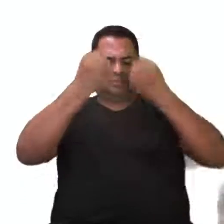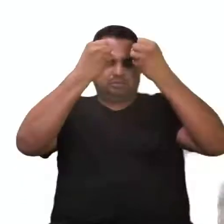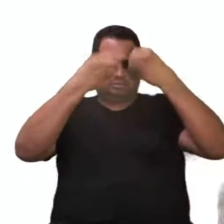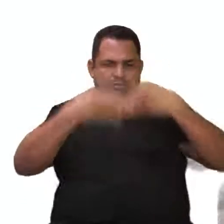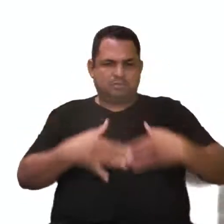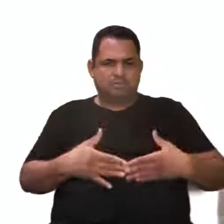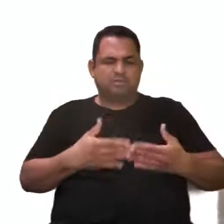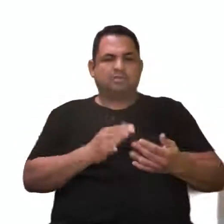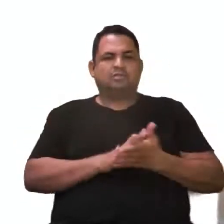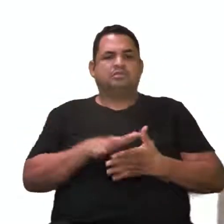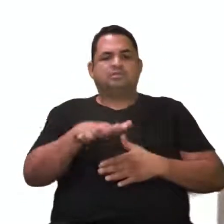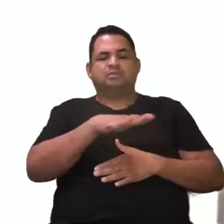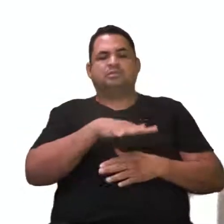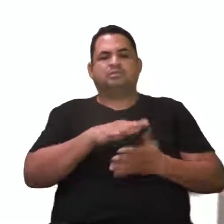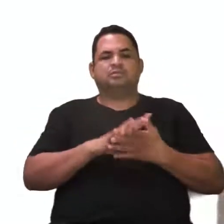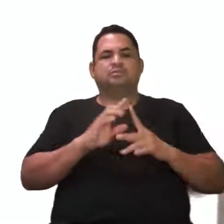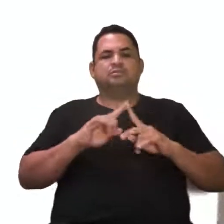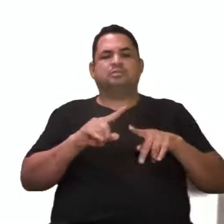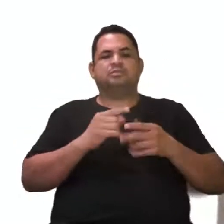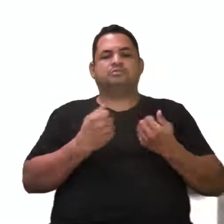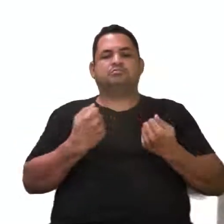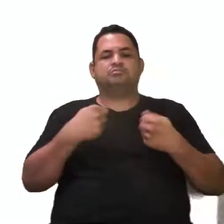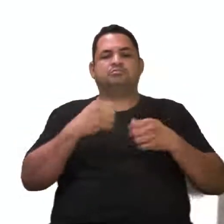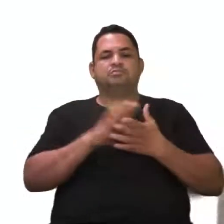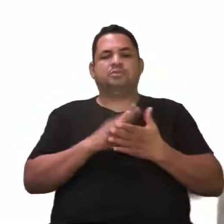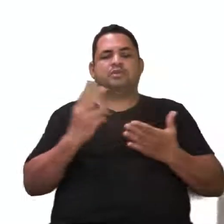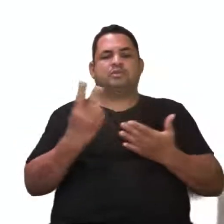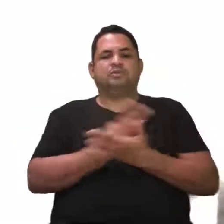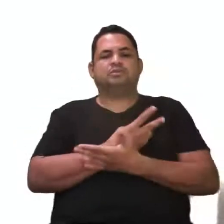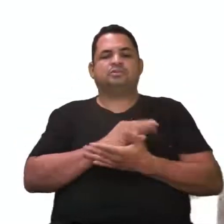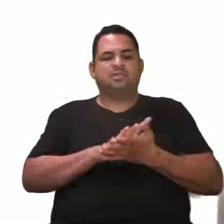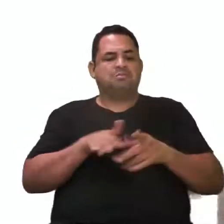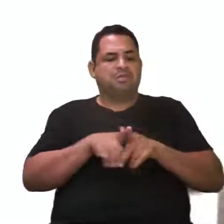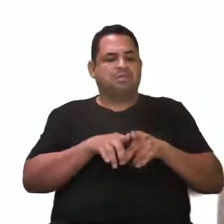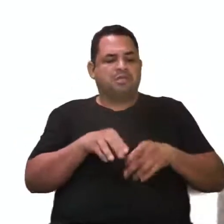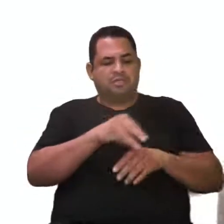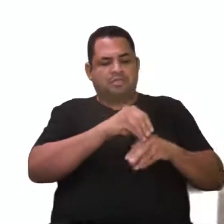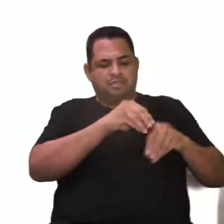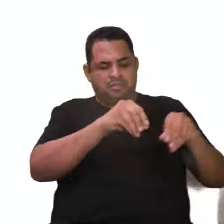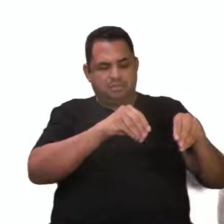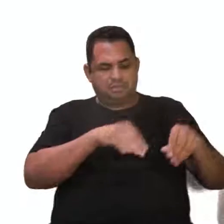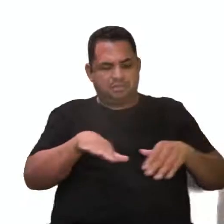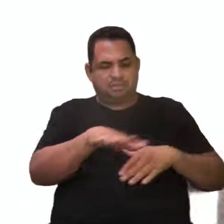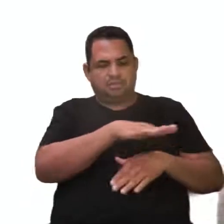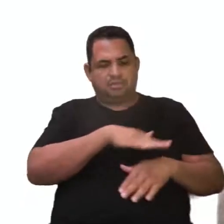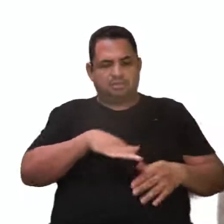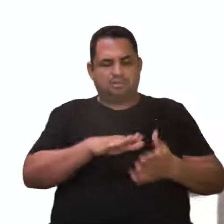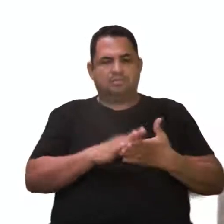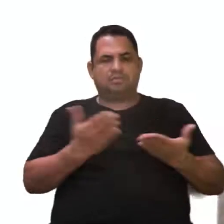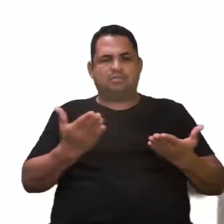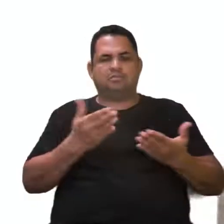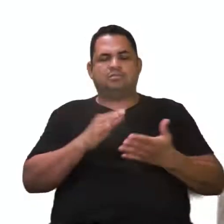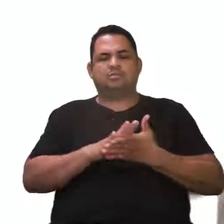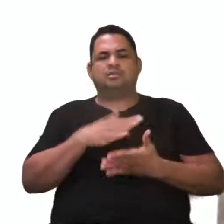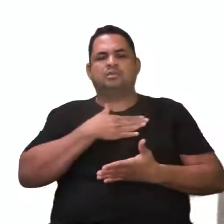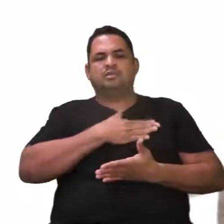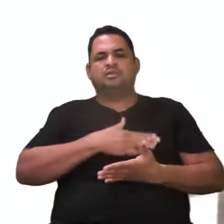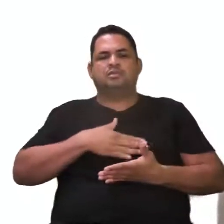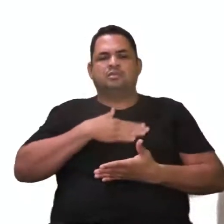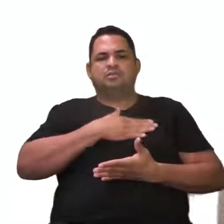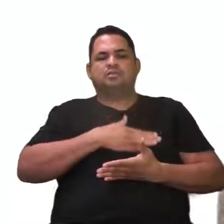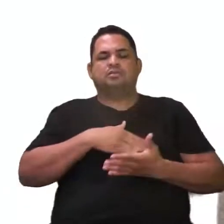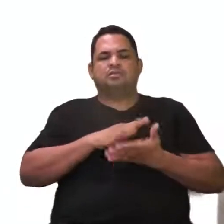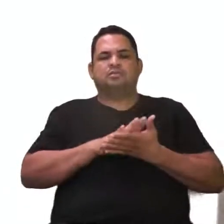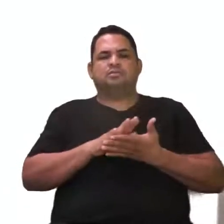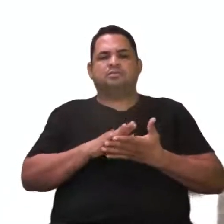esses organismos no ambiente aquático, mas isso pode estar acontecendo também no ambiente terrestre. E, gente, nos estratos, eu gosto e adoro falar sobre